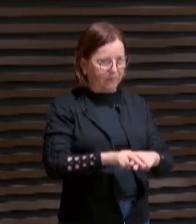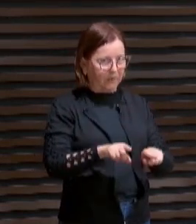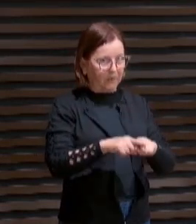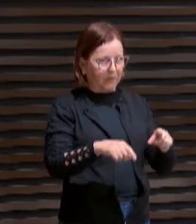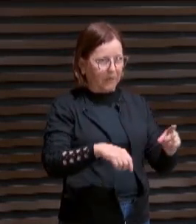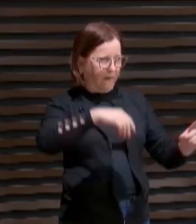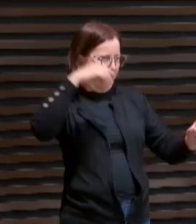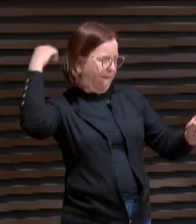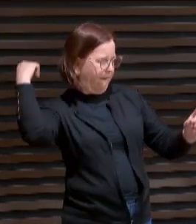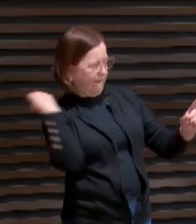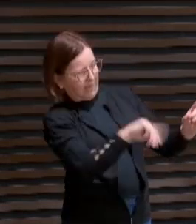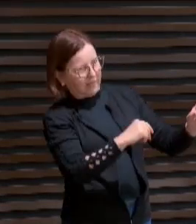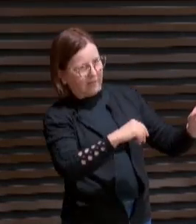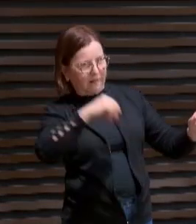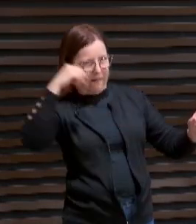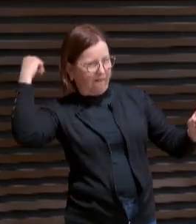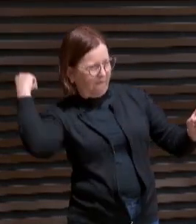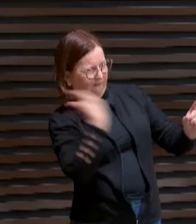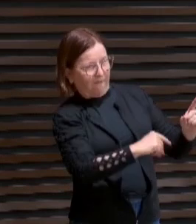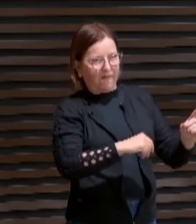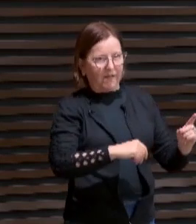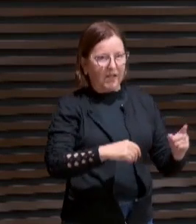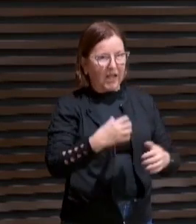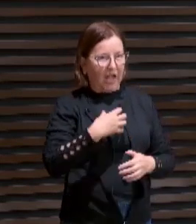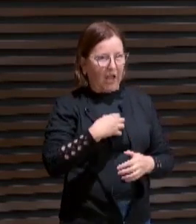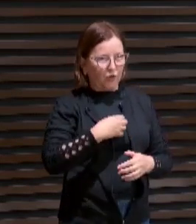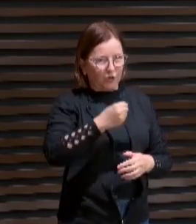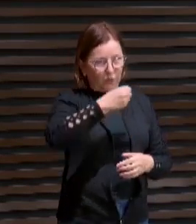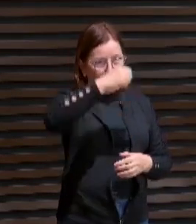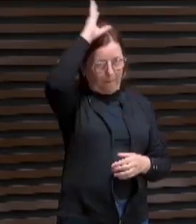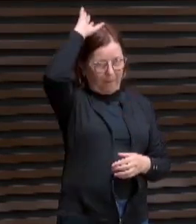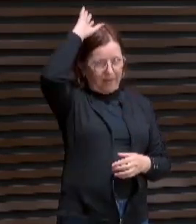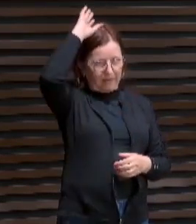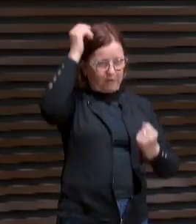ou flagelamento, era a forma romana de punição mais severa.